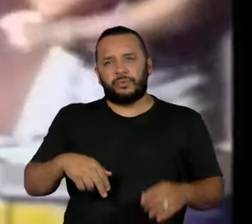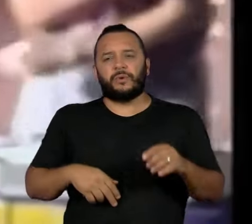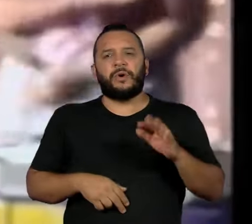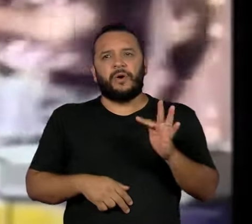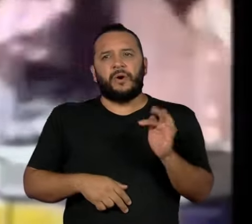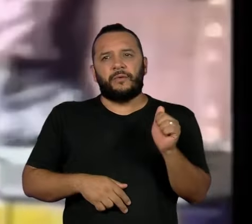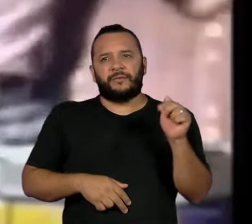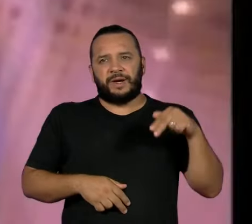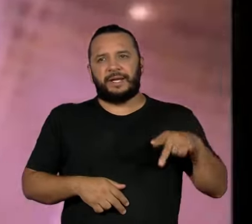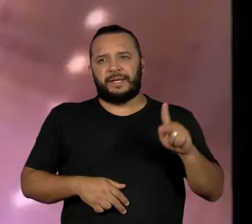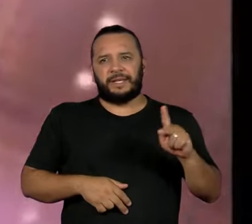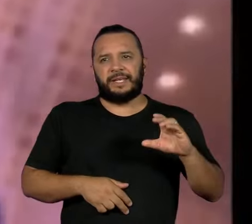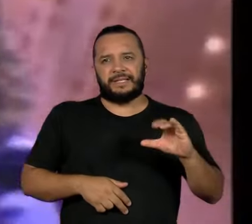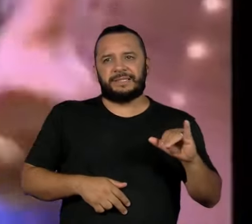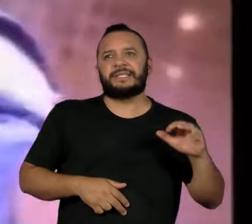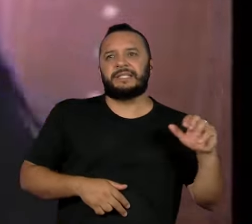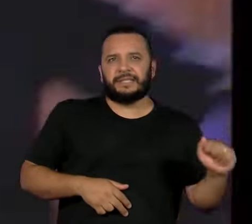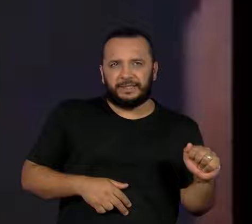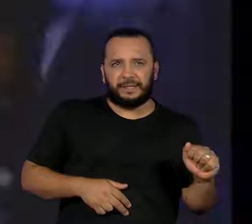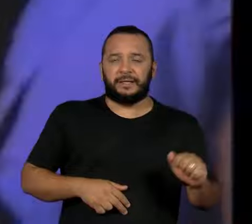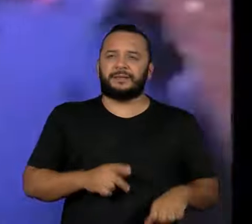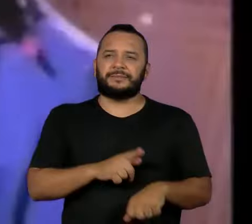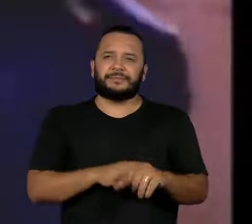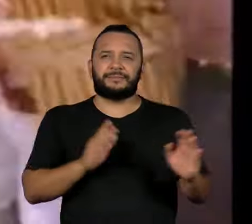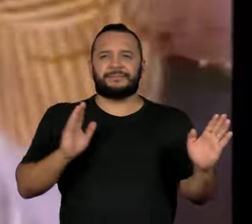Funk-cia, que maravilha.